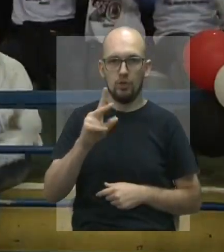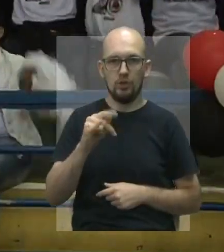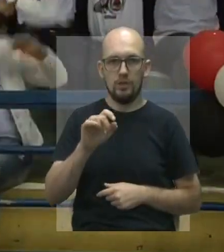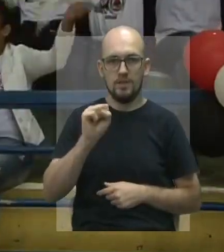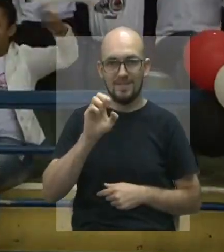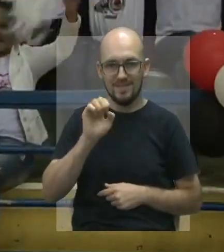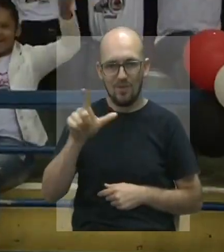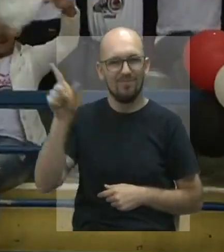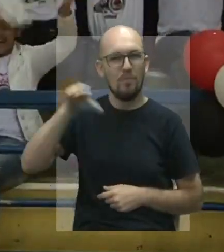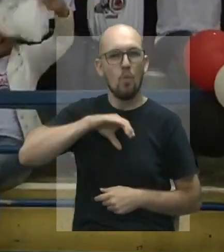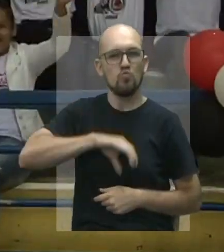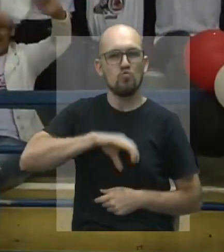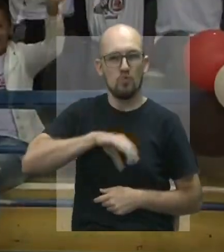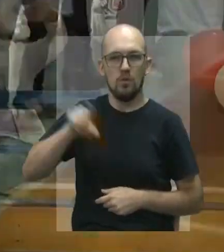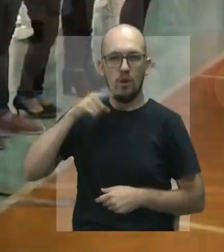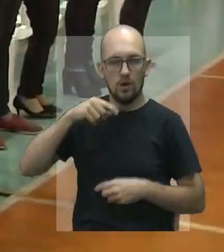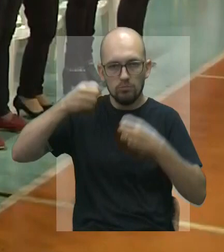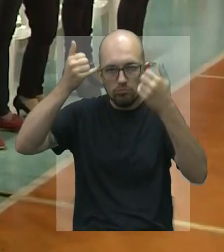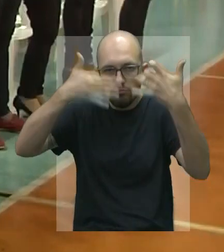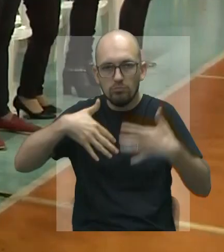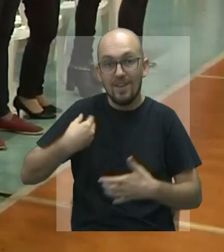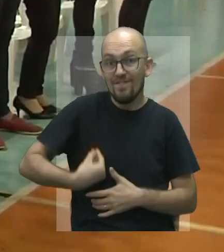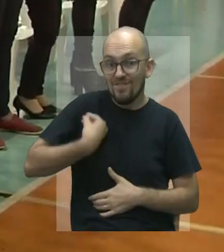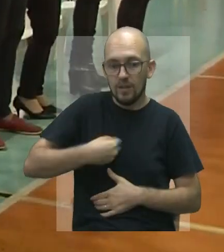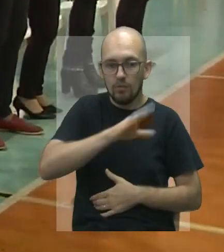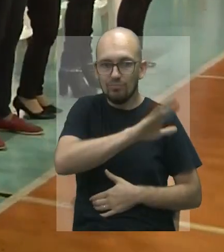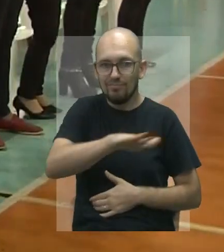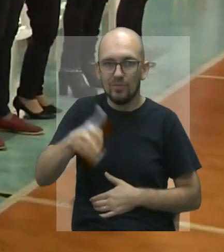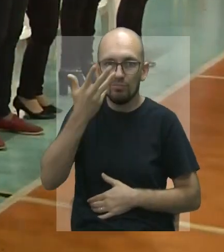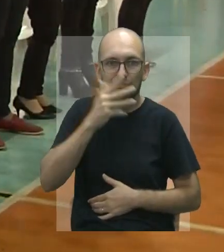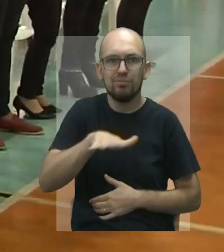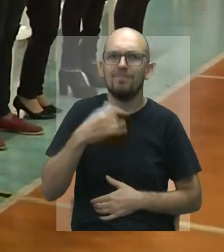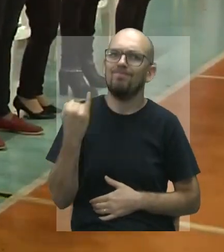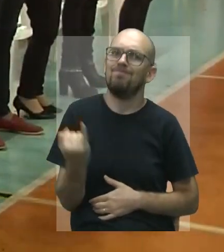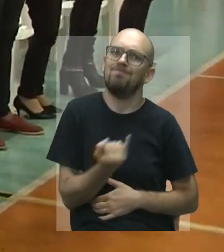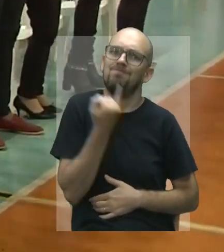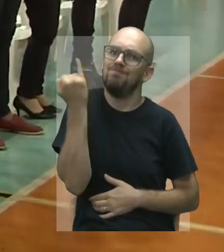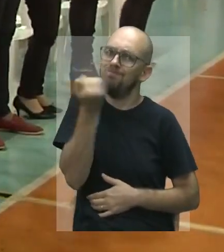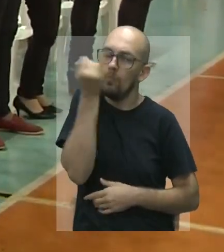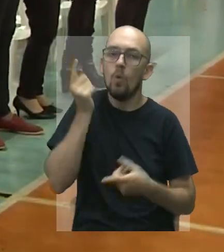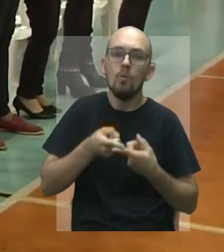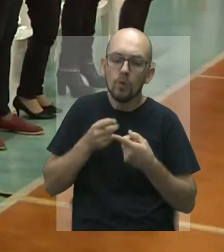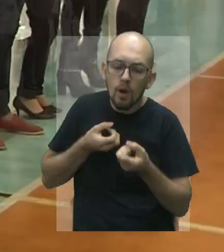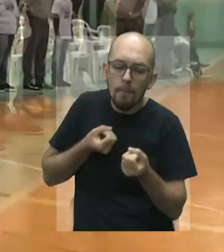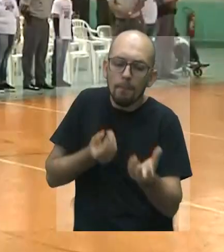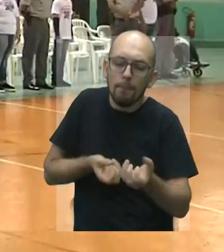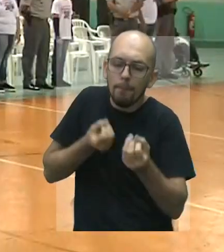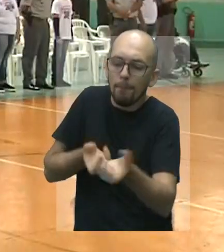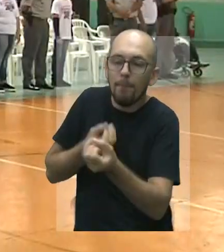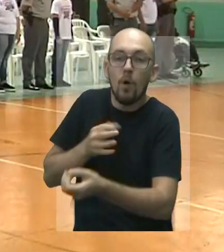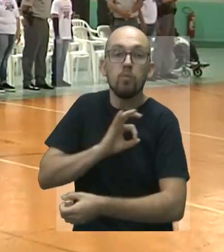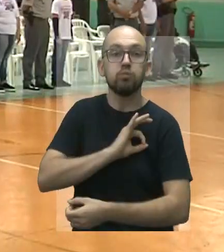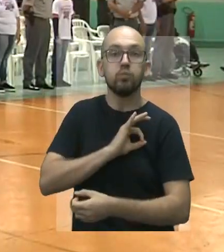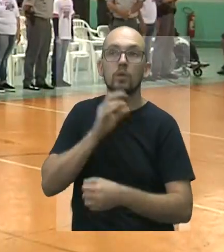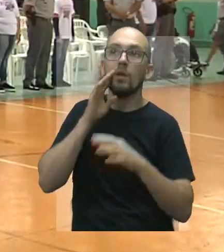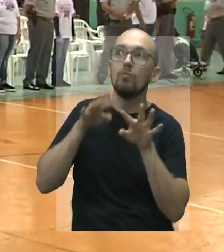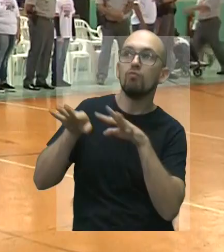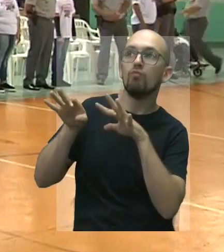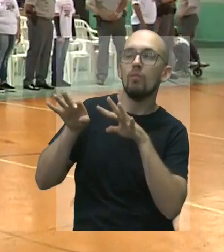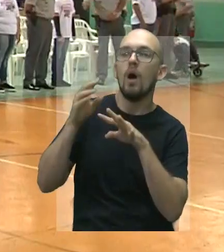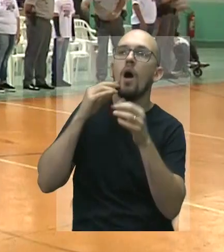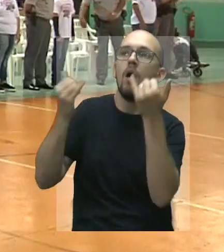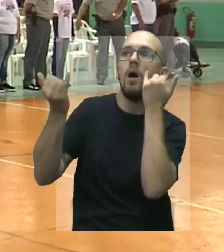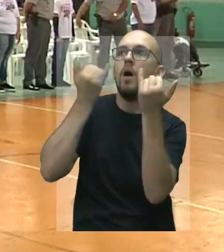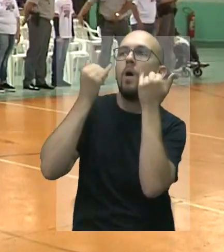a importância do ProERD na vida escolar das crianças e que o conteúdo transmitido pelos policiais colabora na formação